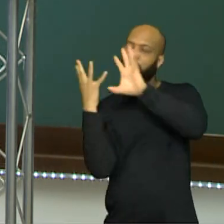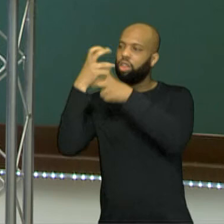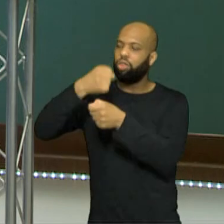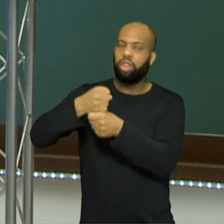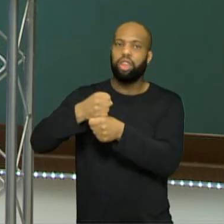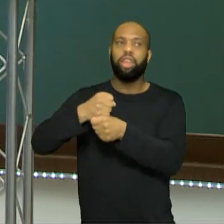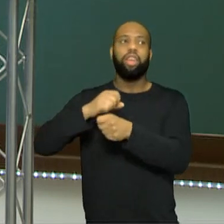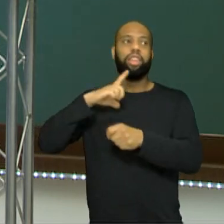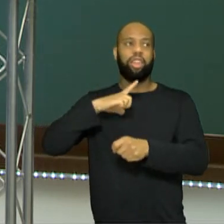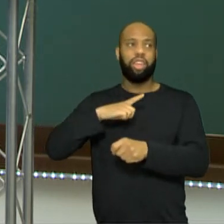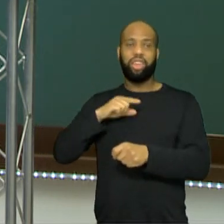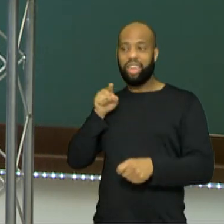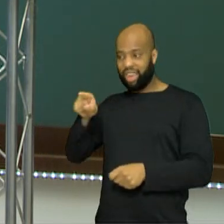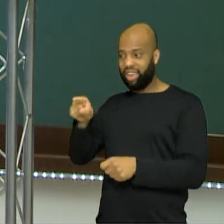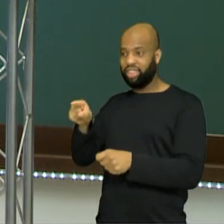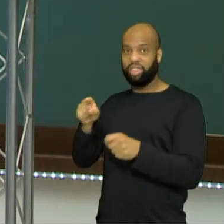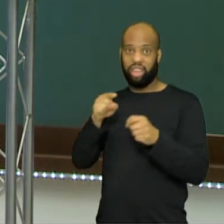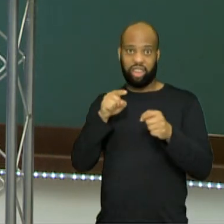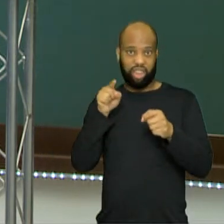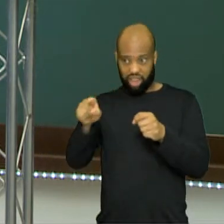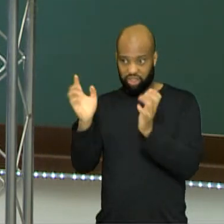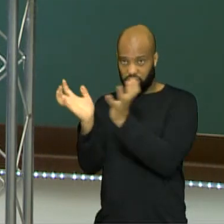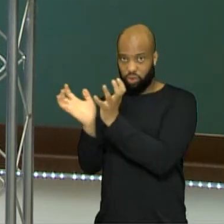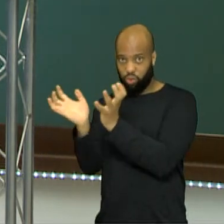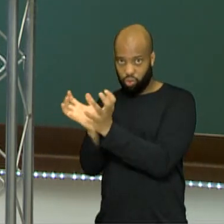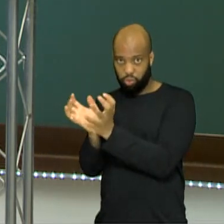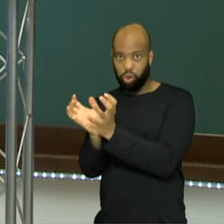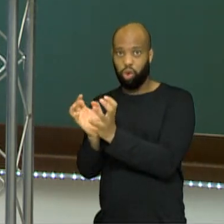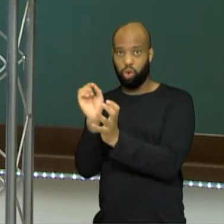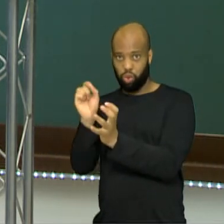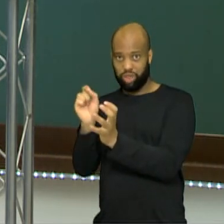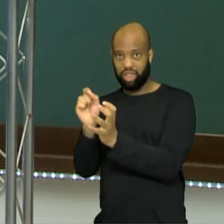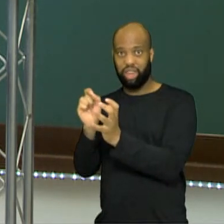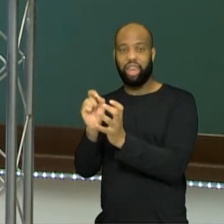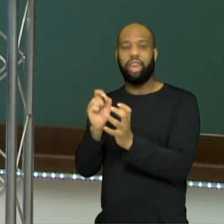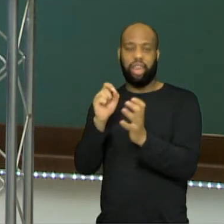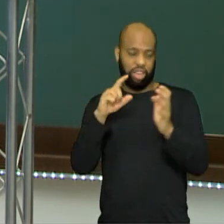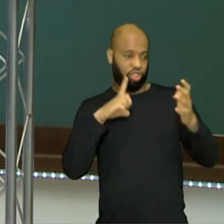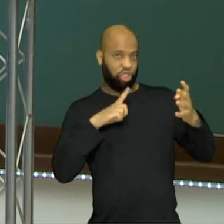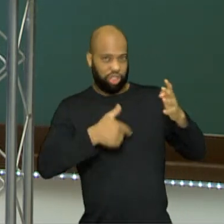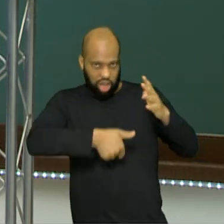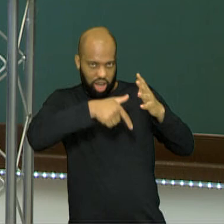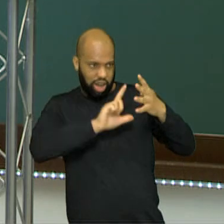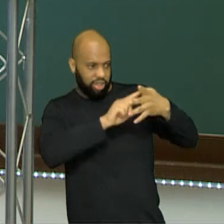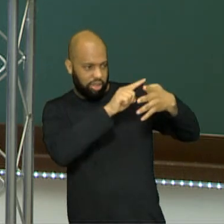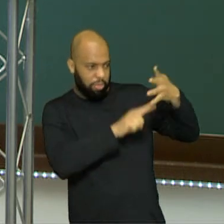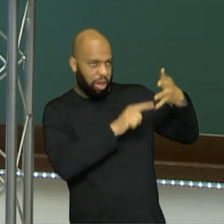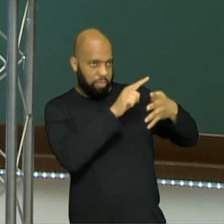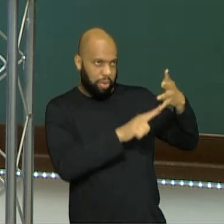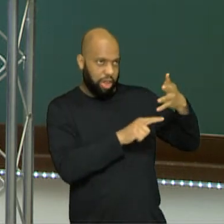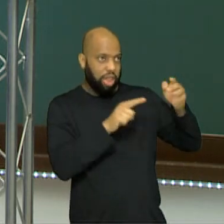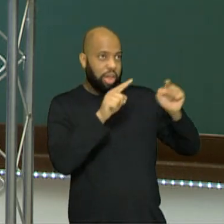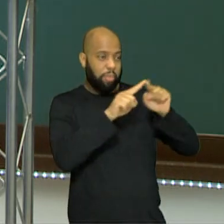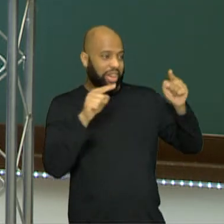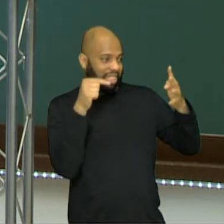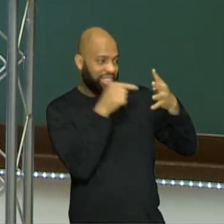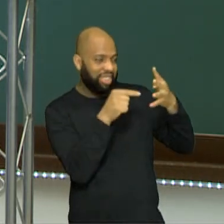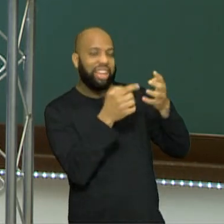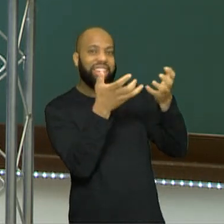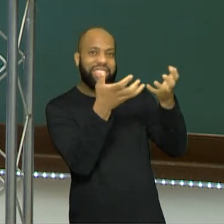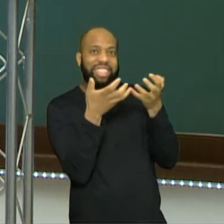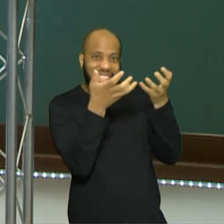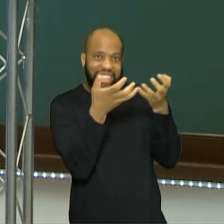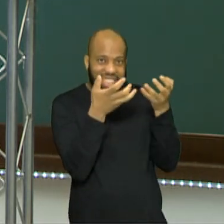os tigres asiáticos que se originaram resgataram esta ideia de potencializar para o mercado externo na década